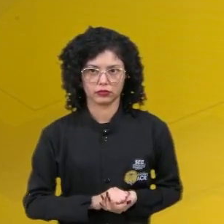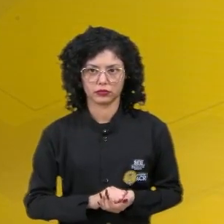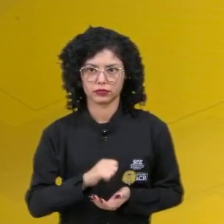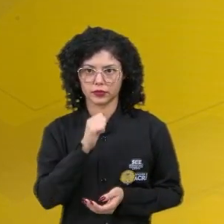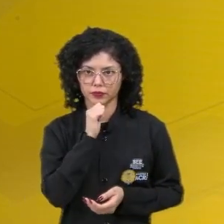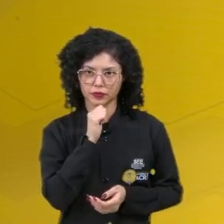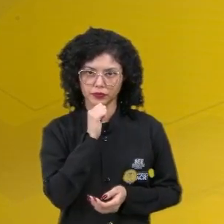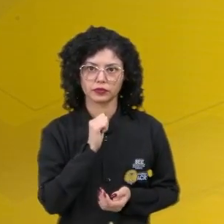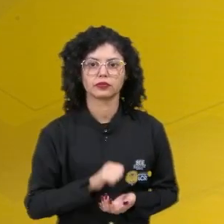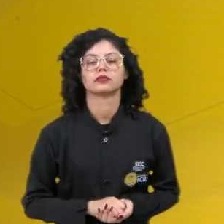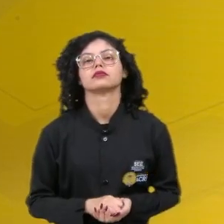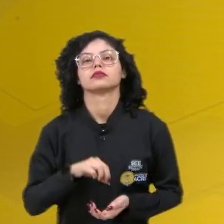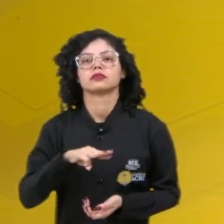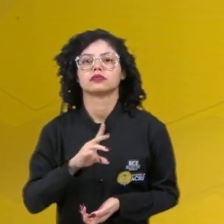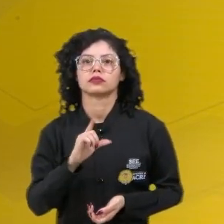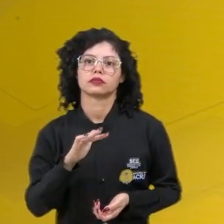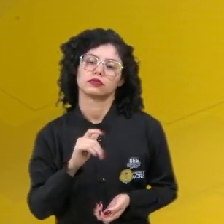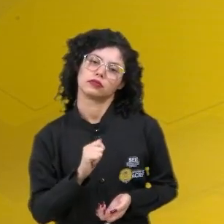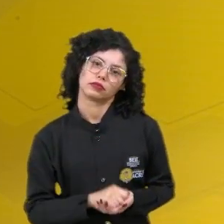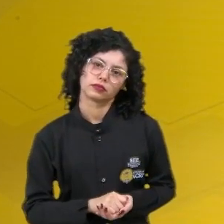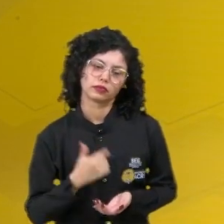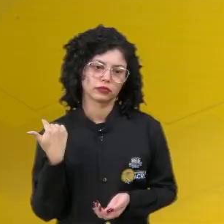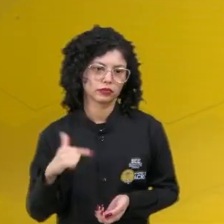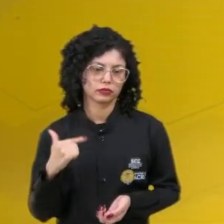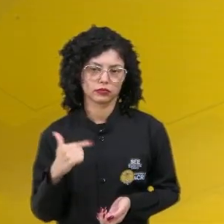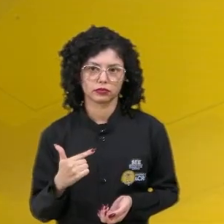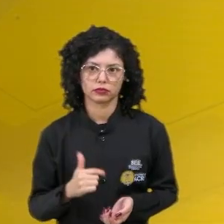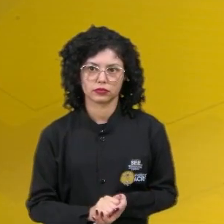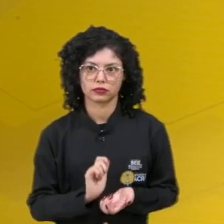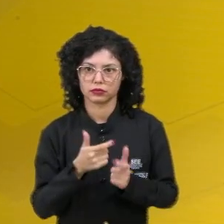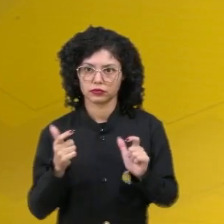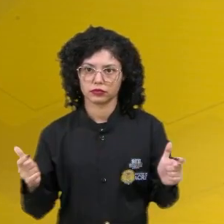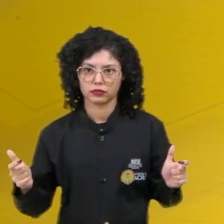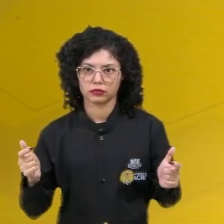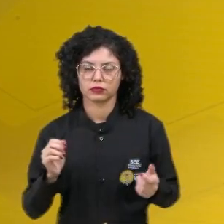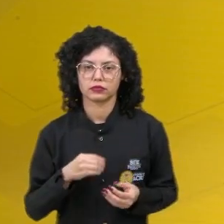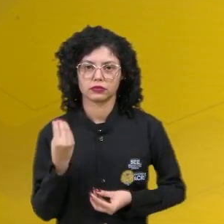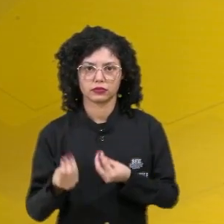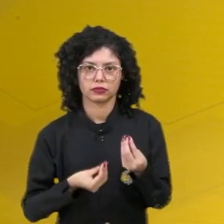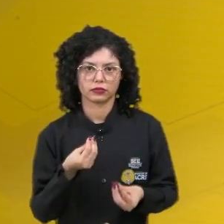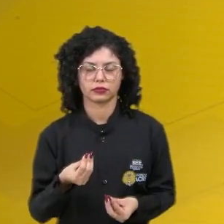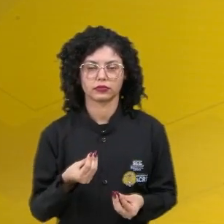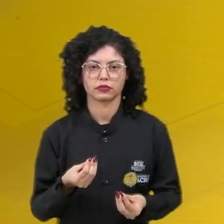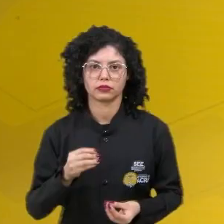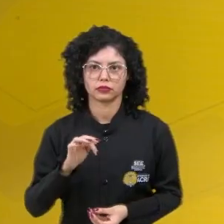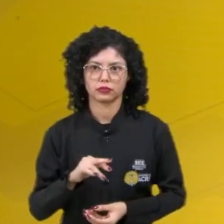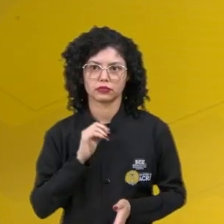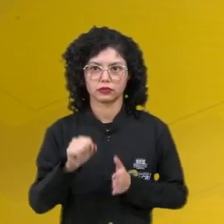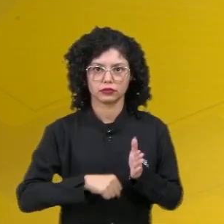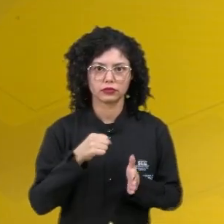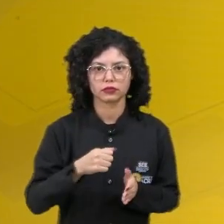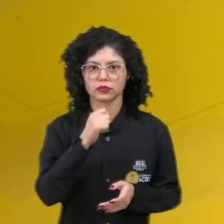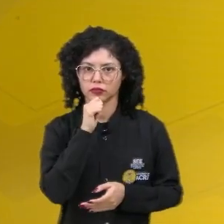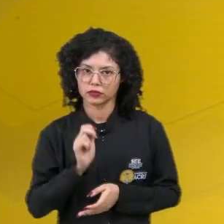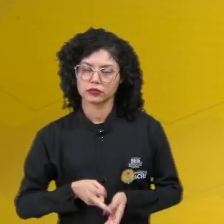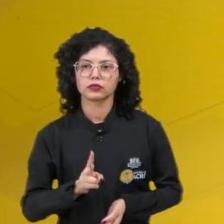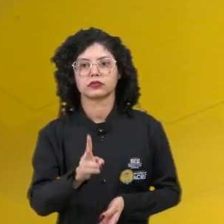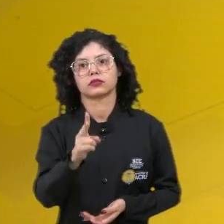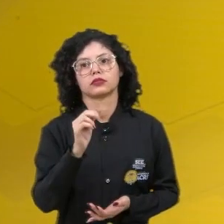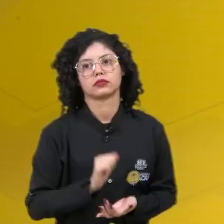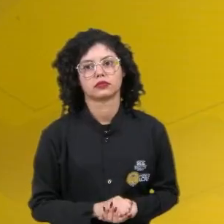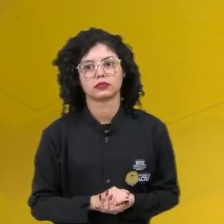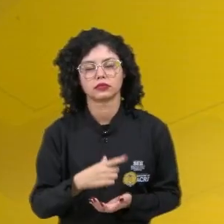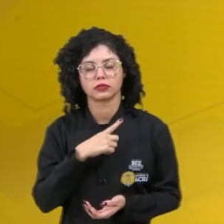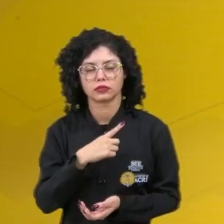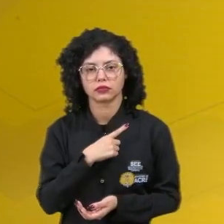contrapartida, o modal ferroviário, ele não tem tantas manutenções como o rodoviário. Então, não precisa constantemente